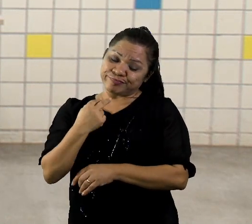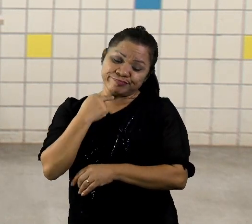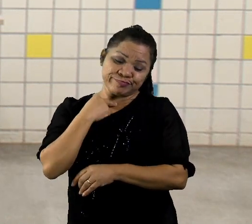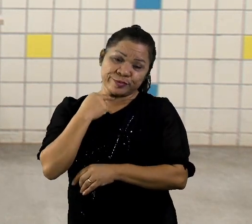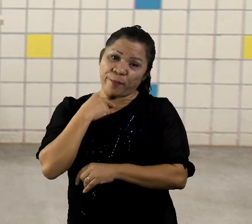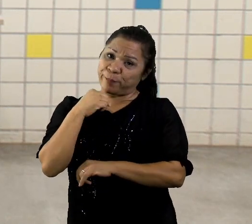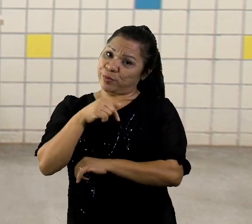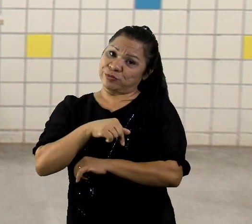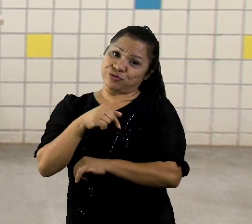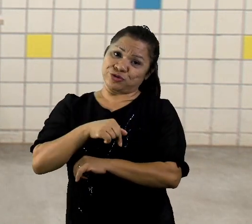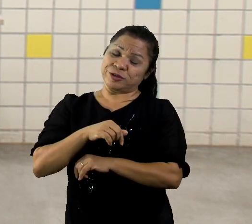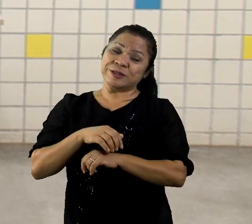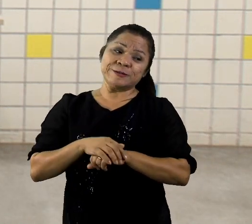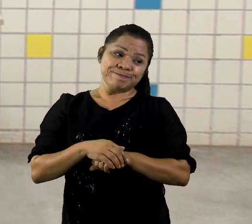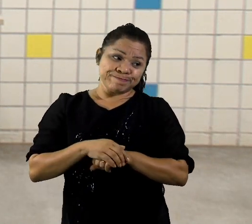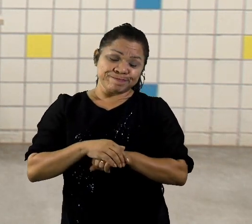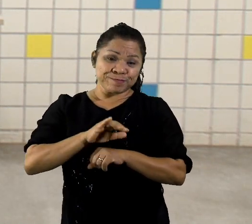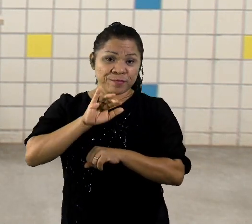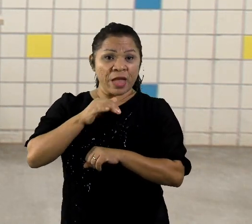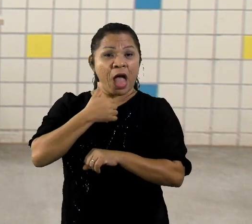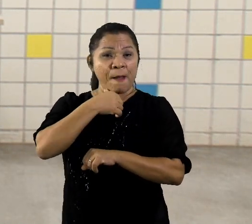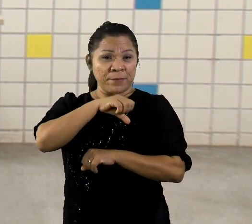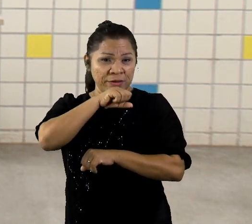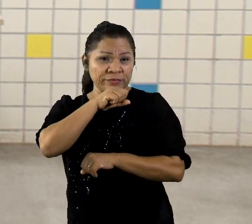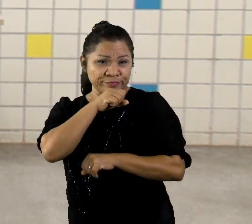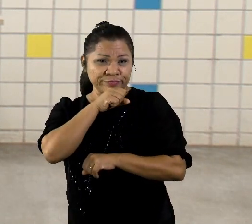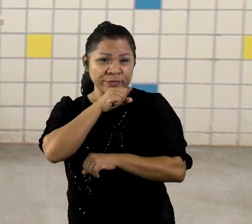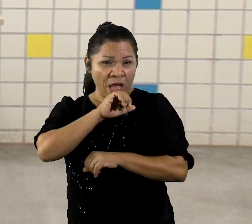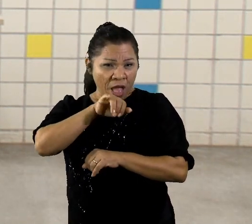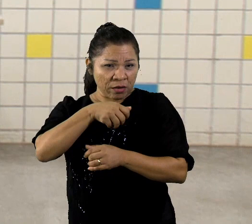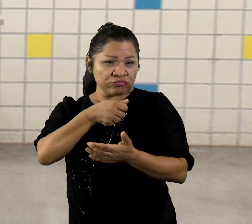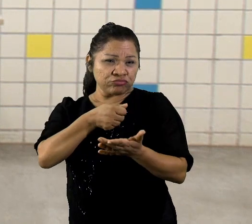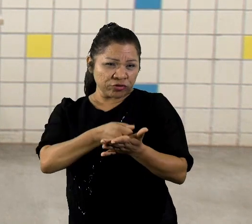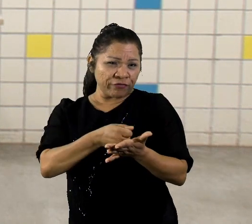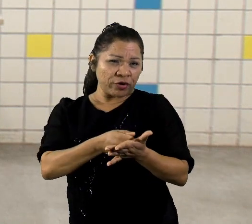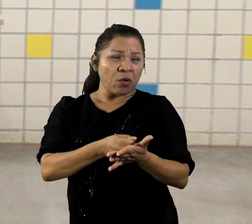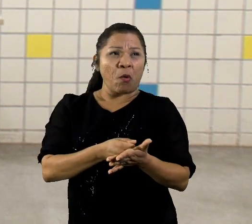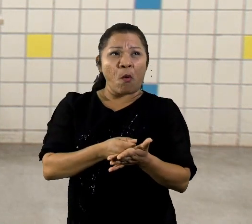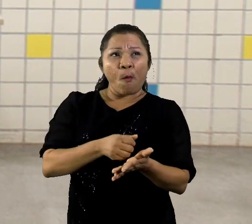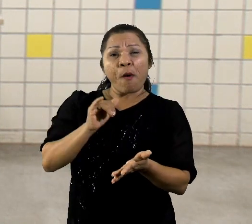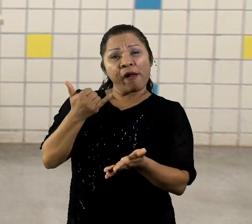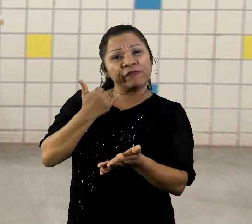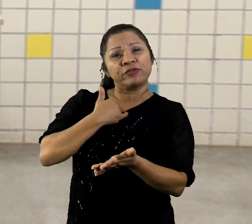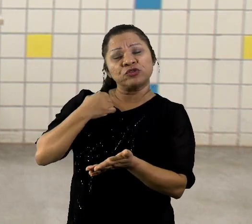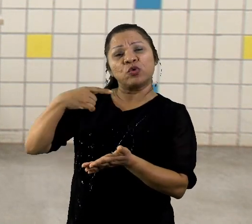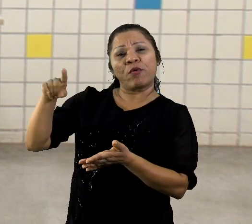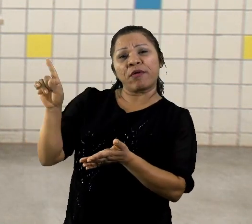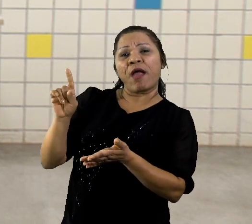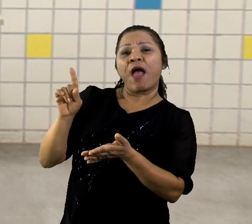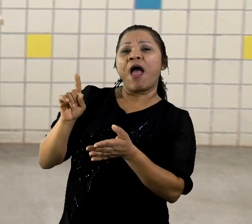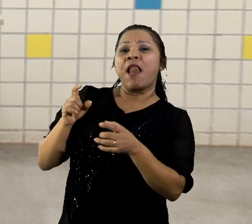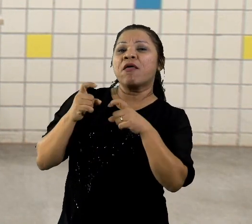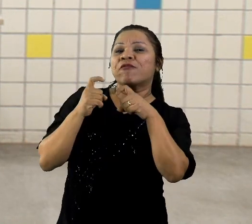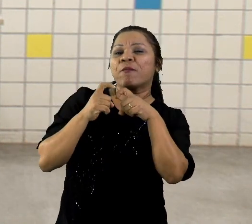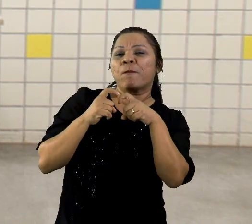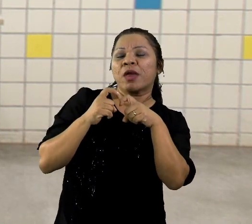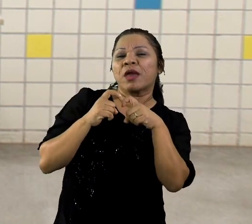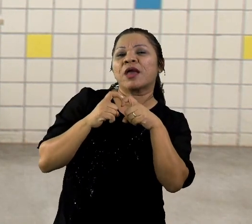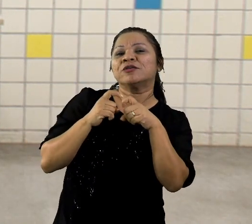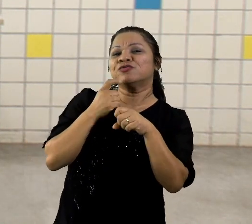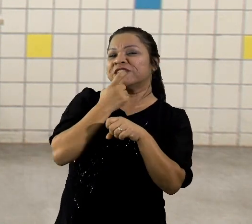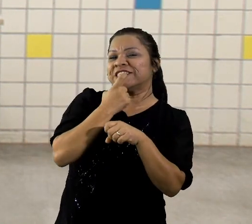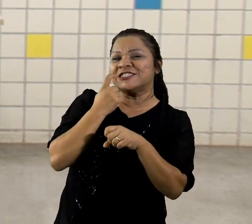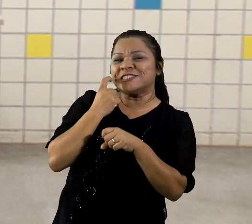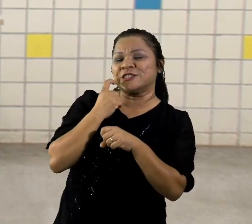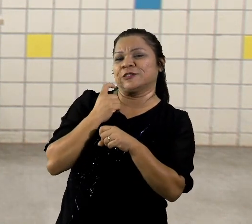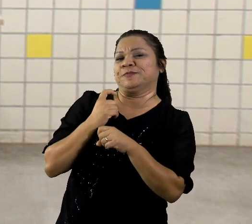justificou a falta dela, tá? A mãe dela falou que ela foi ao dentista, aconteceu alguma coisa com ela. Mas ela vai explicar talvez